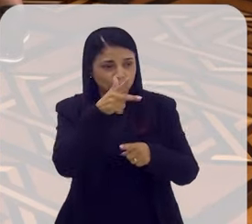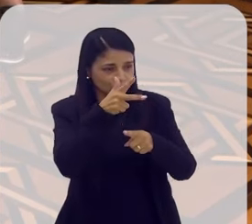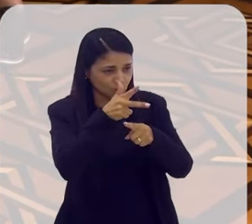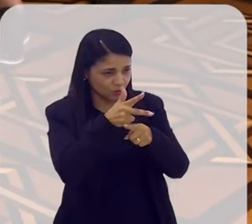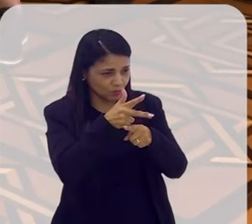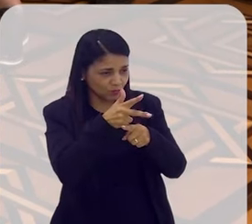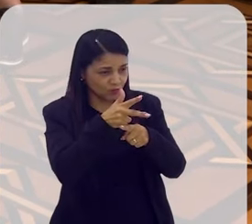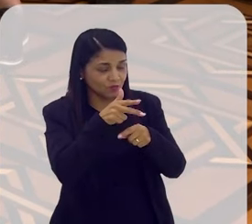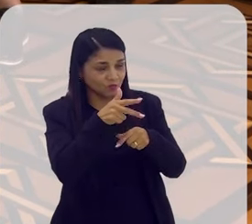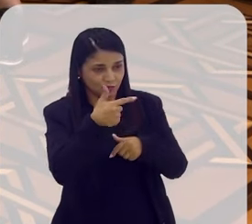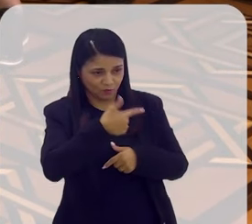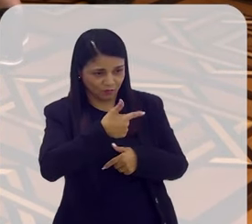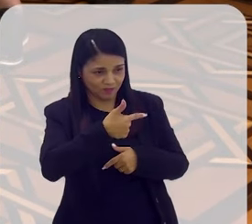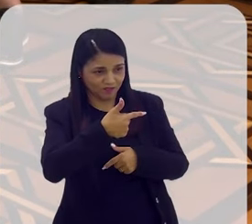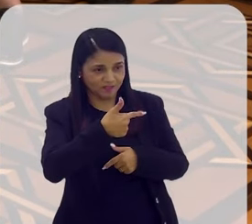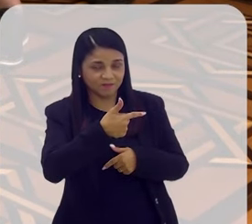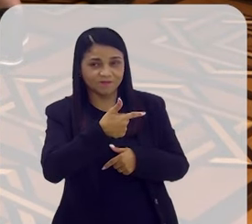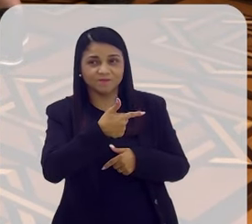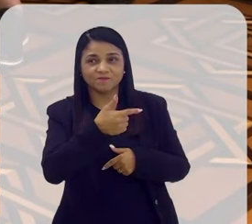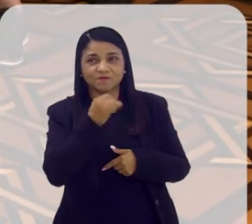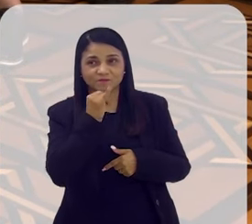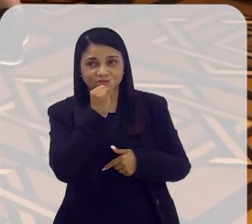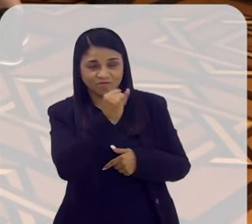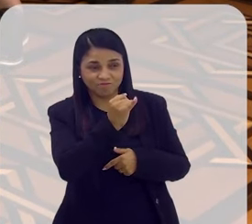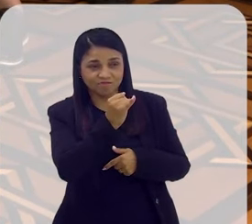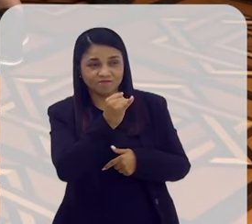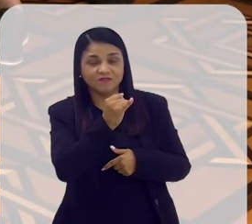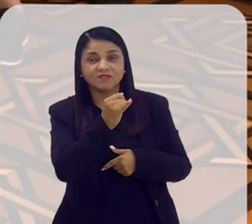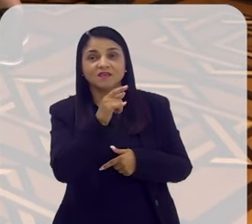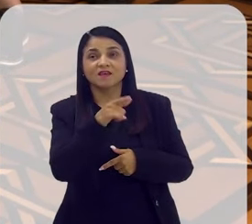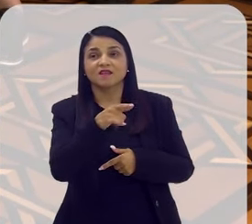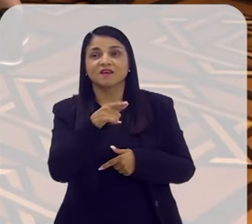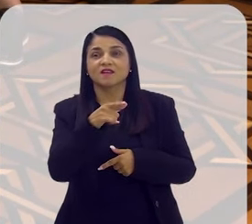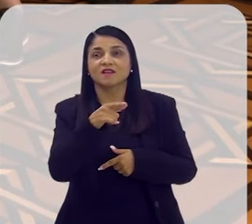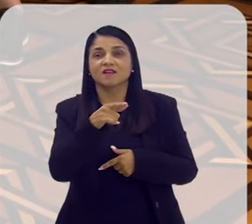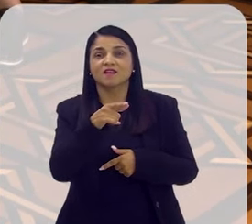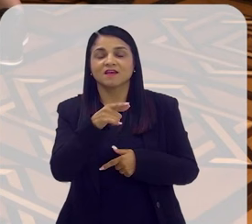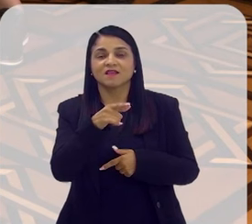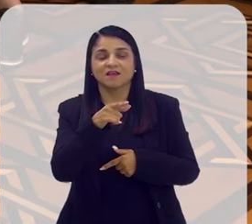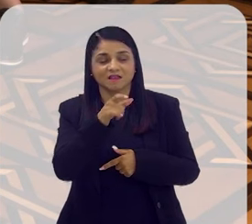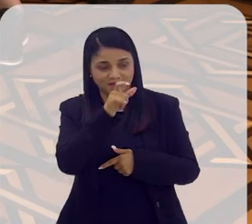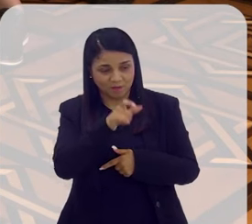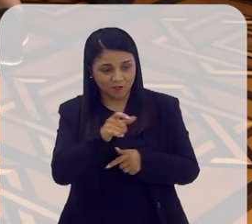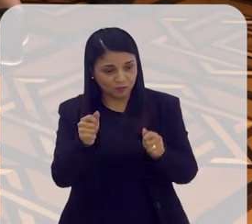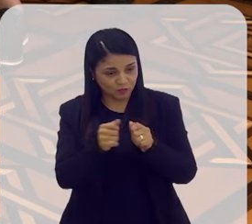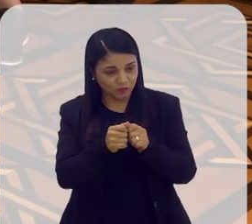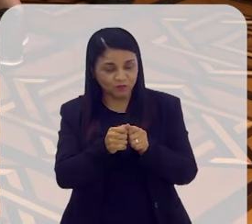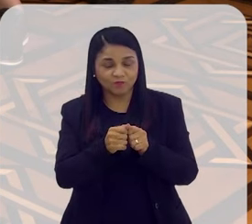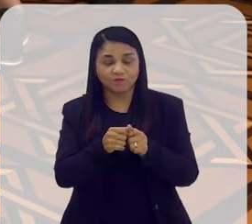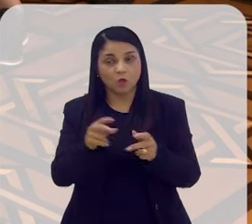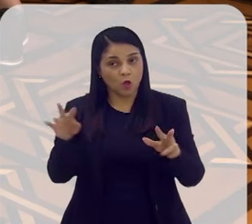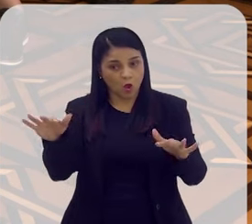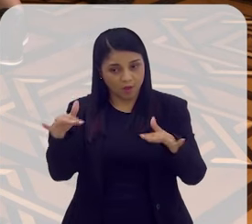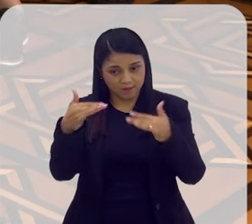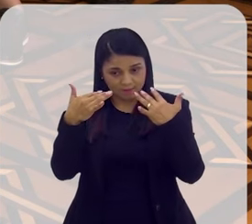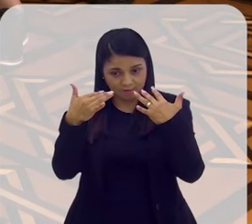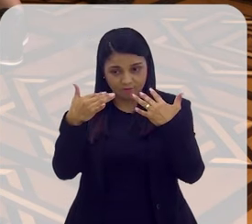aqui, DG, com a 2. Vou falar aqui com... que eu quero a Rosângela quadrada, preste